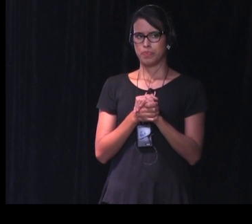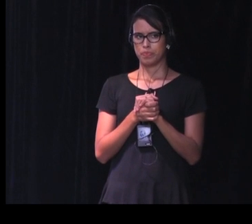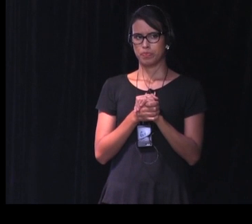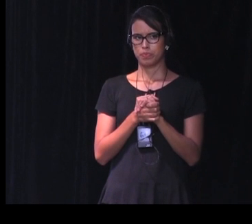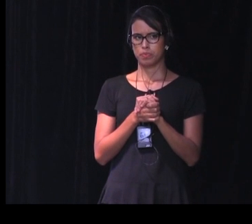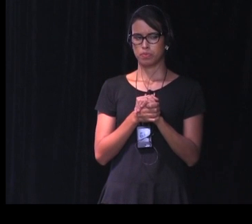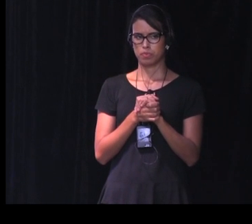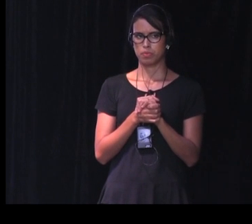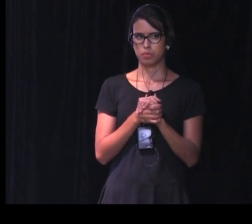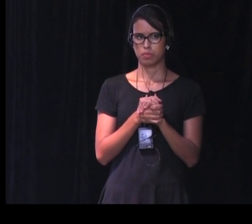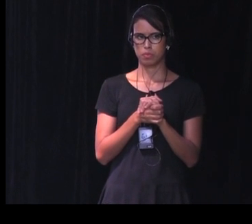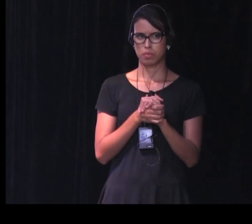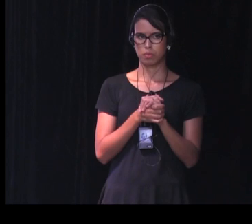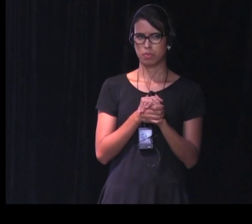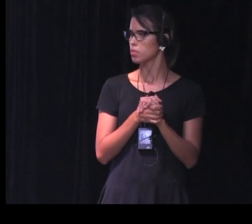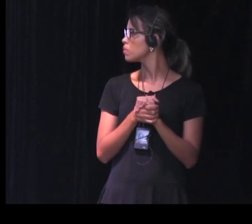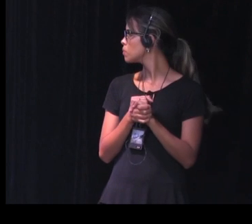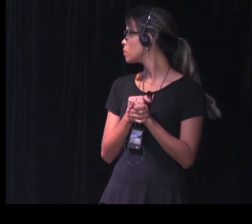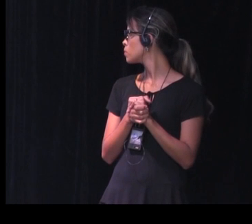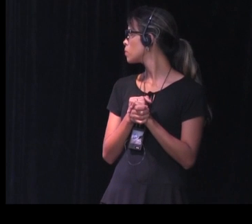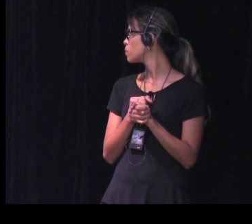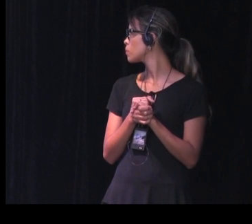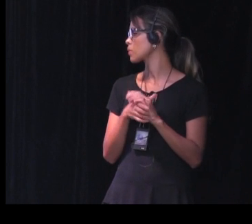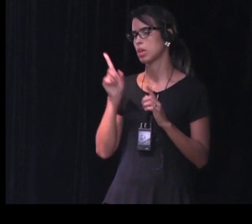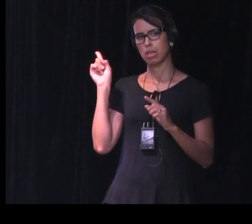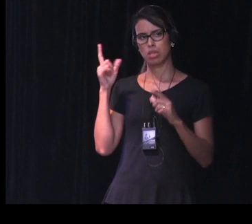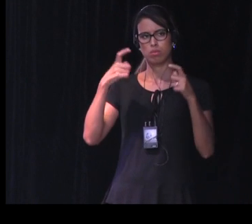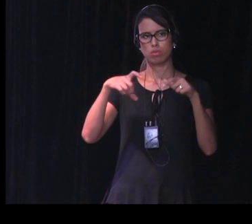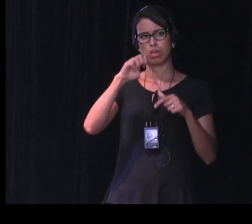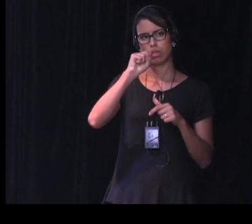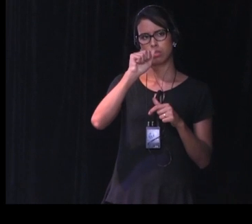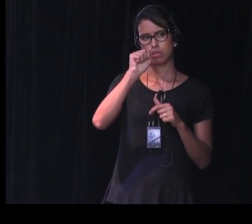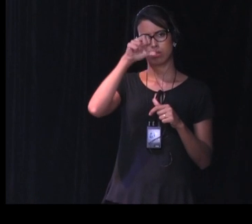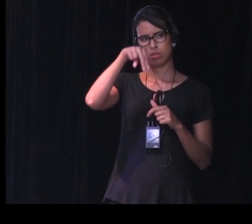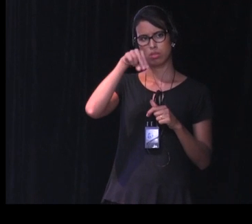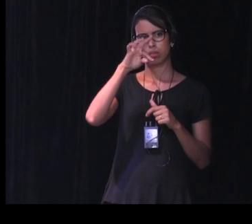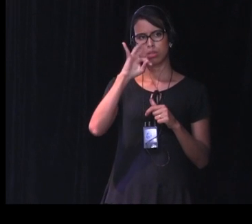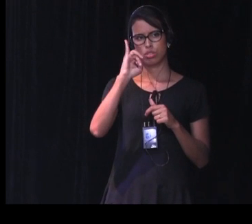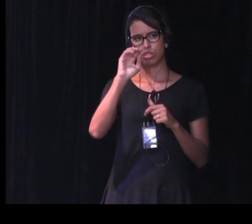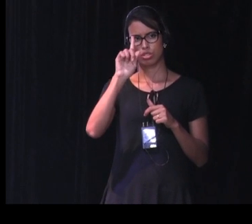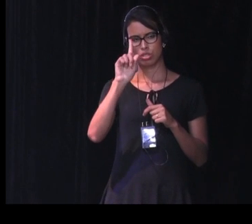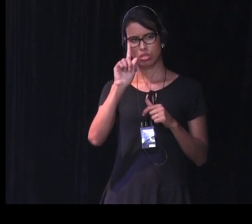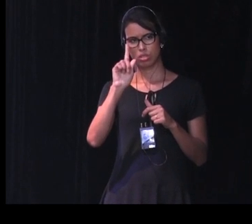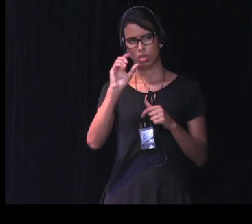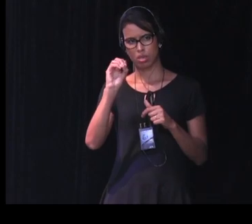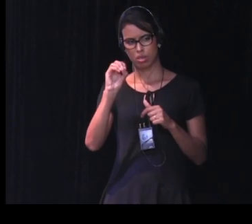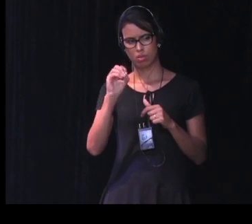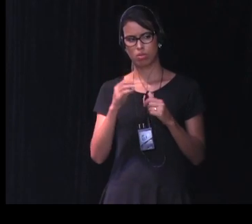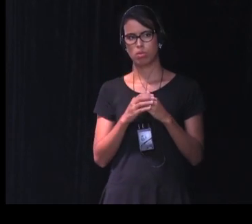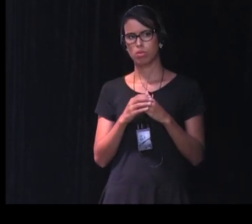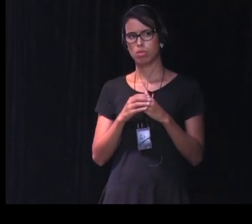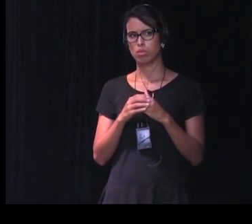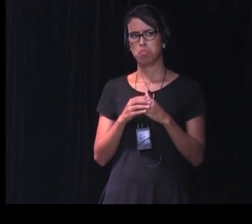né? E esse é Santiago, em vez de ser uma cidade num descampado, num